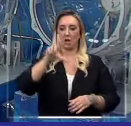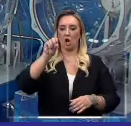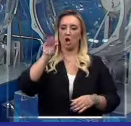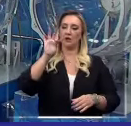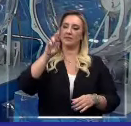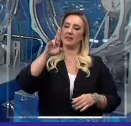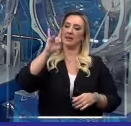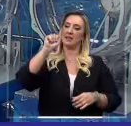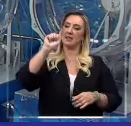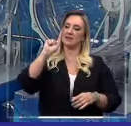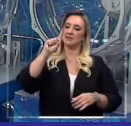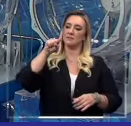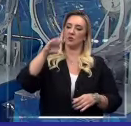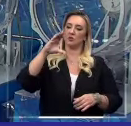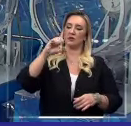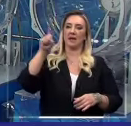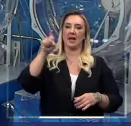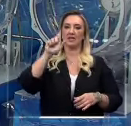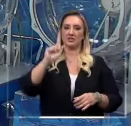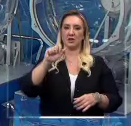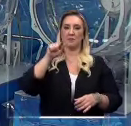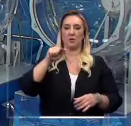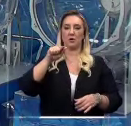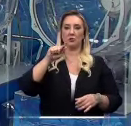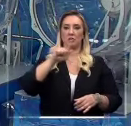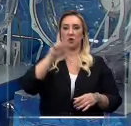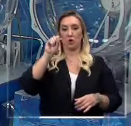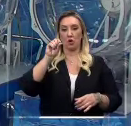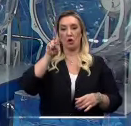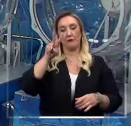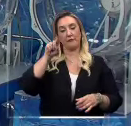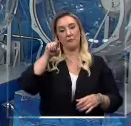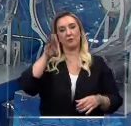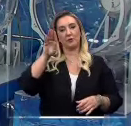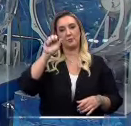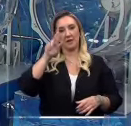loterias.caixa.gov.br. Acredite, aposte e boa sorte!